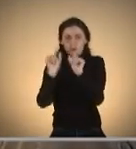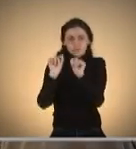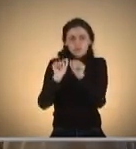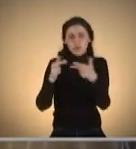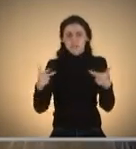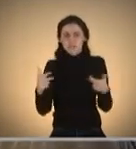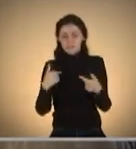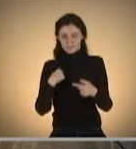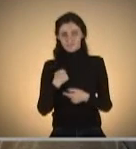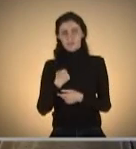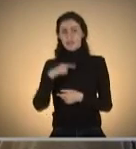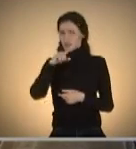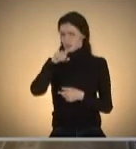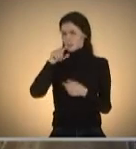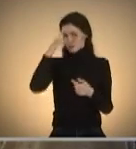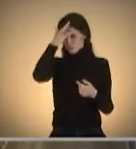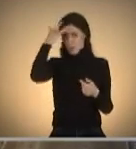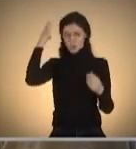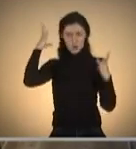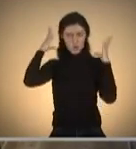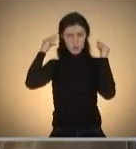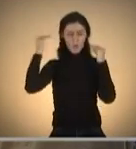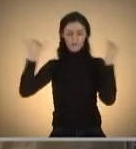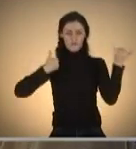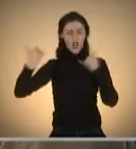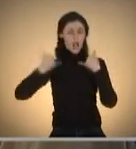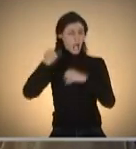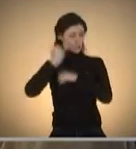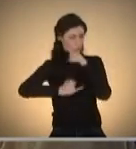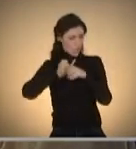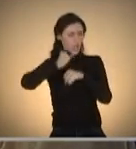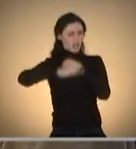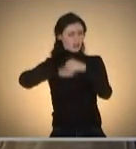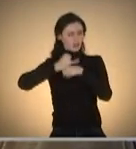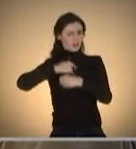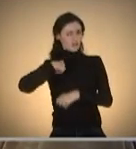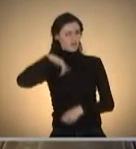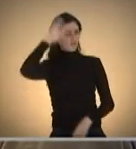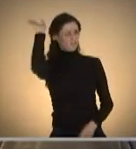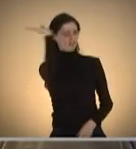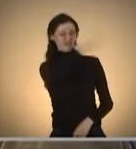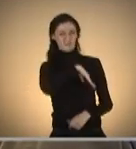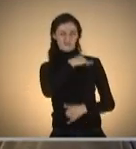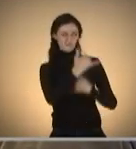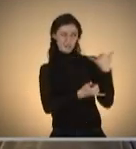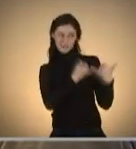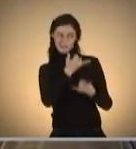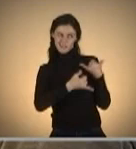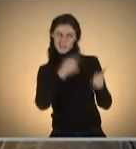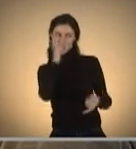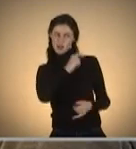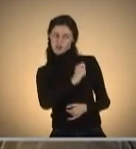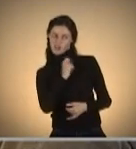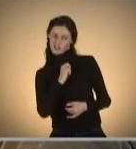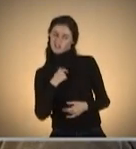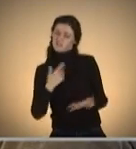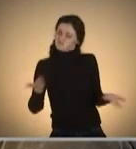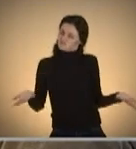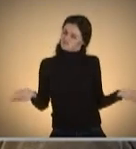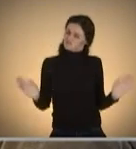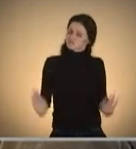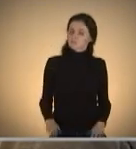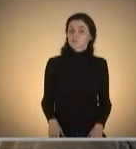acessar a internet. Quando eu escutei falarem da internet, eu pensei que era